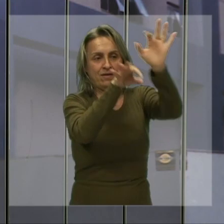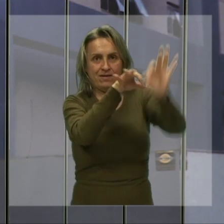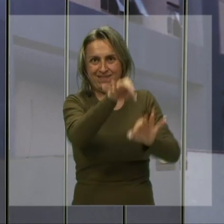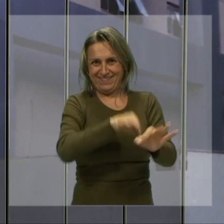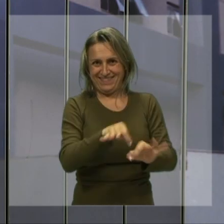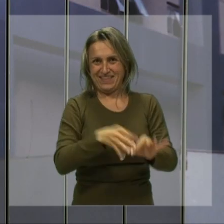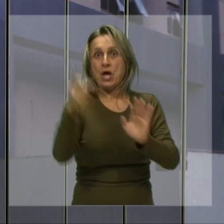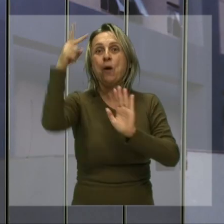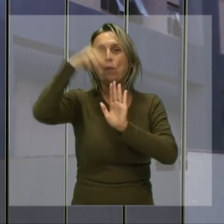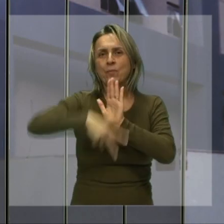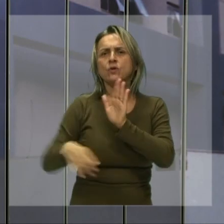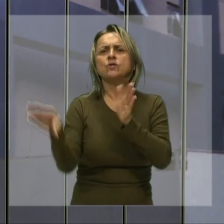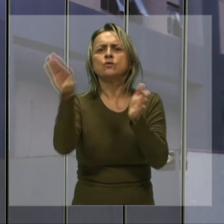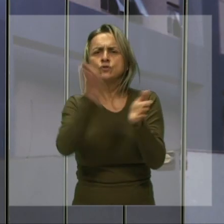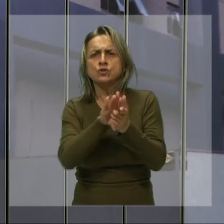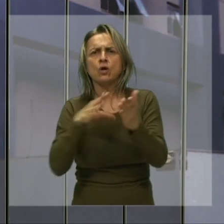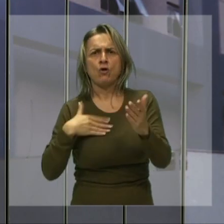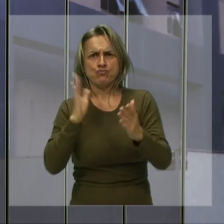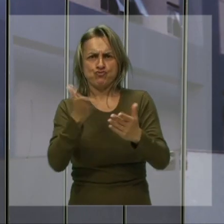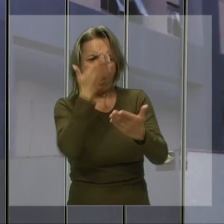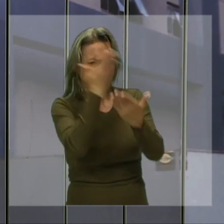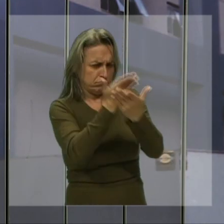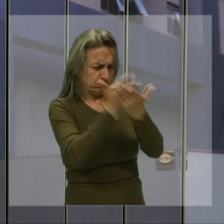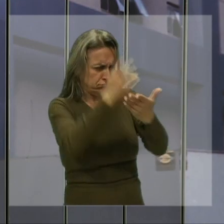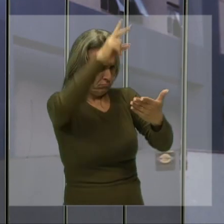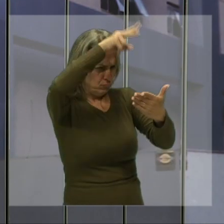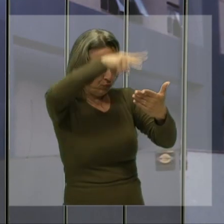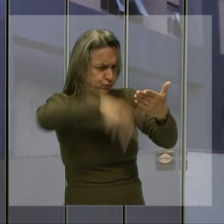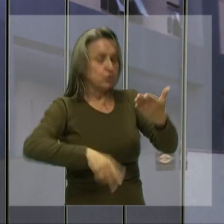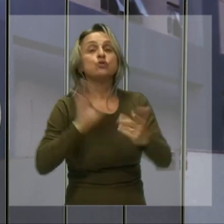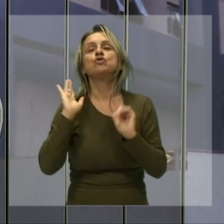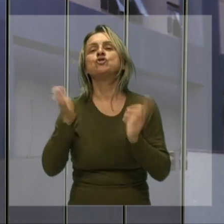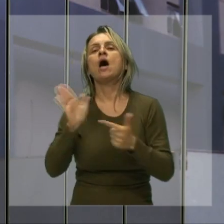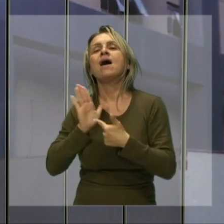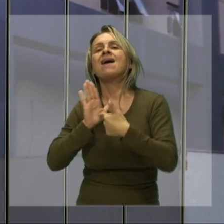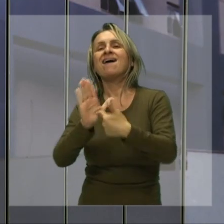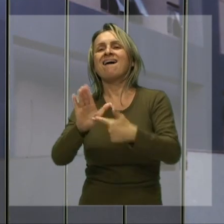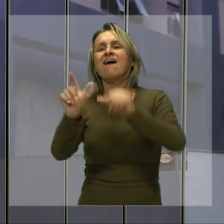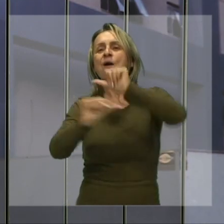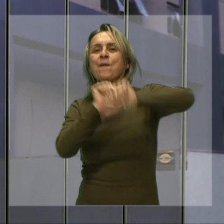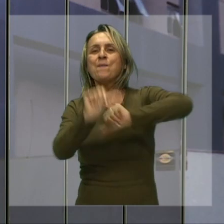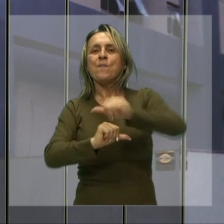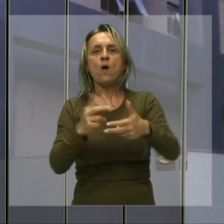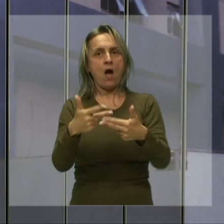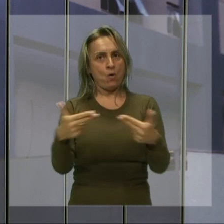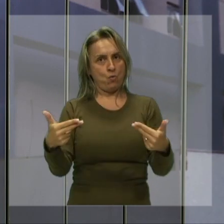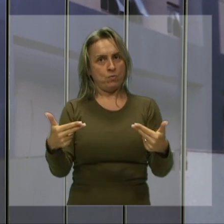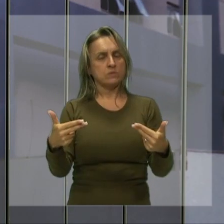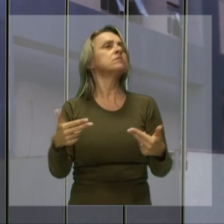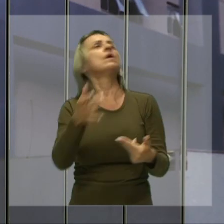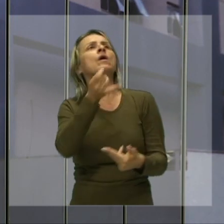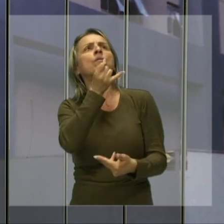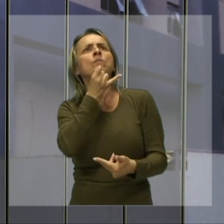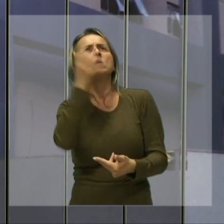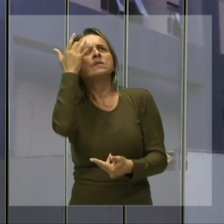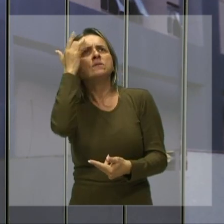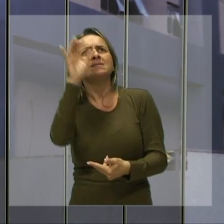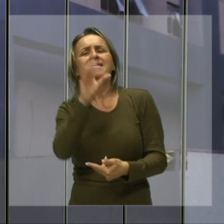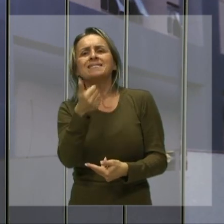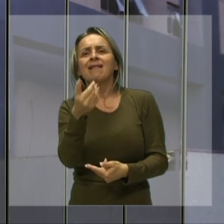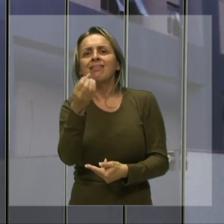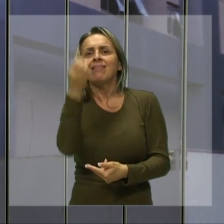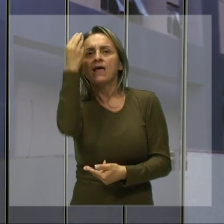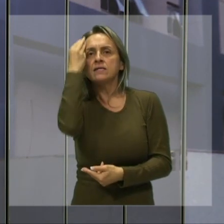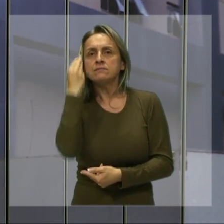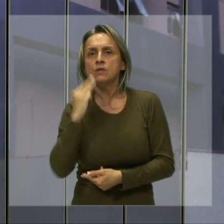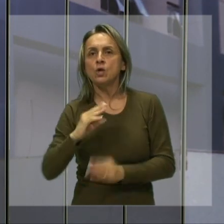me debrucei em cima dele, estudei e apresentei algumas mudanças ali. Por exemplo, eu não sei se é 10 milhões na comunicação, que é